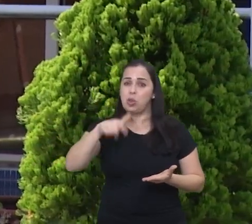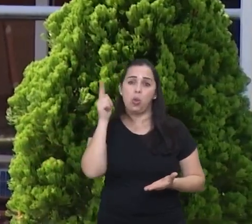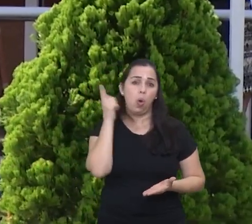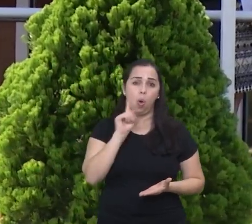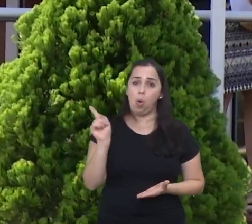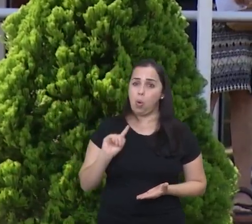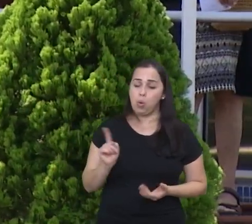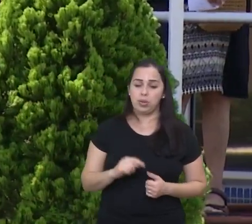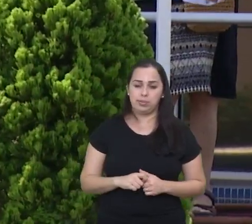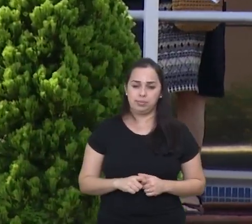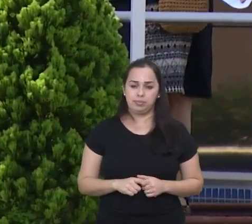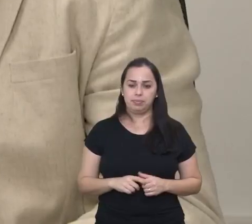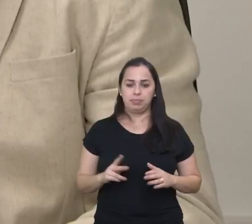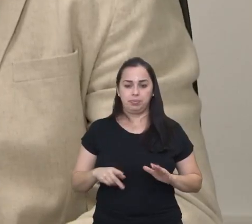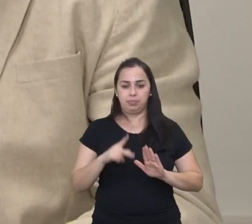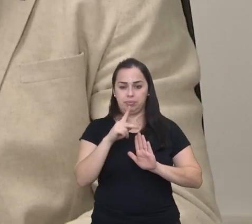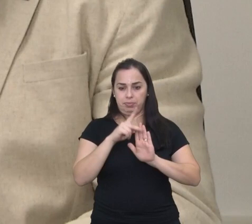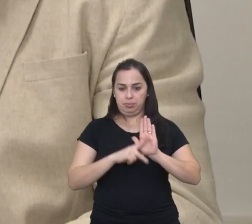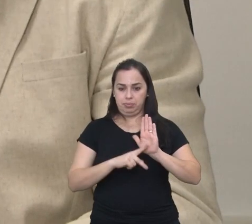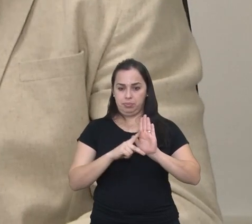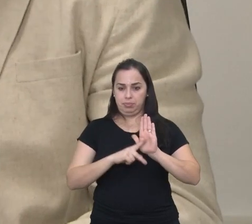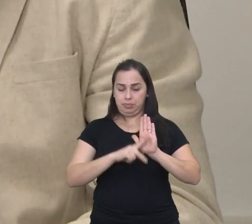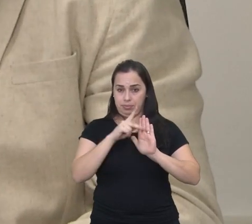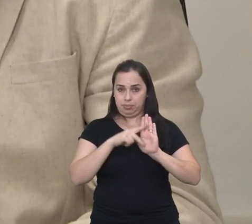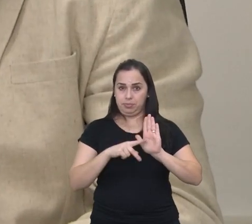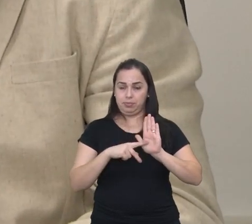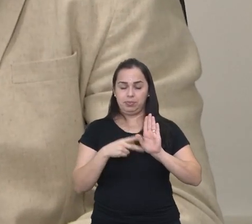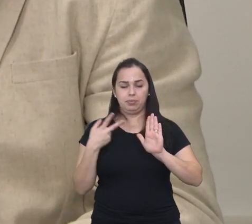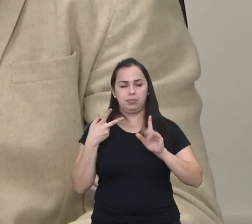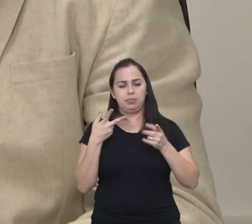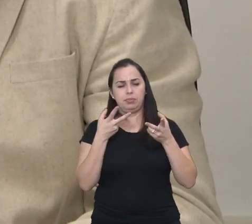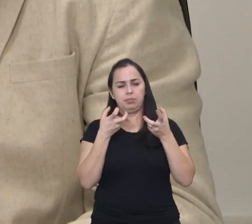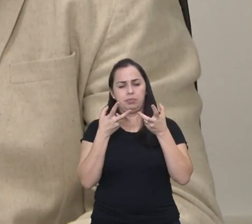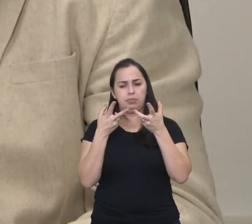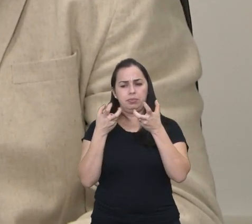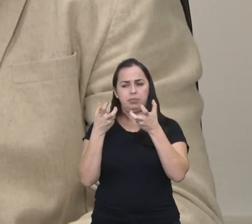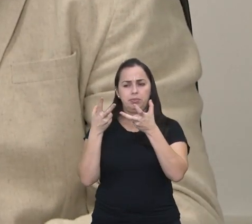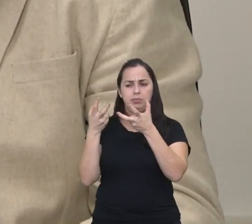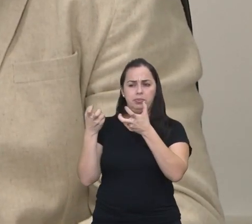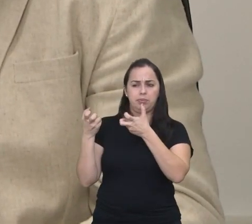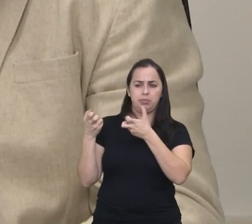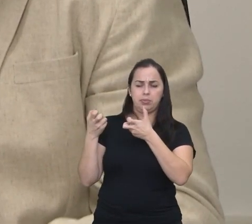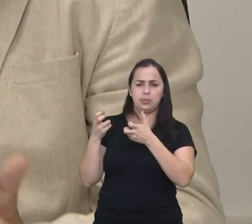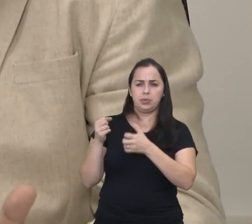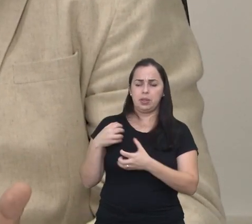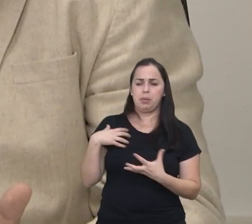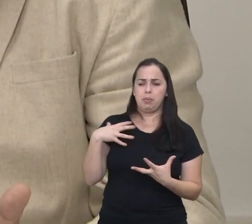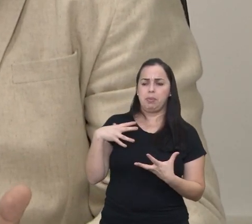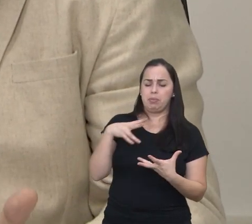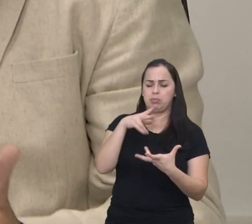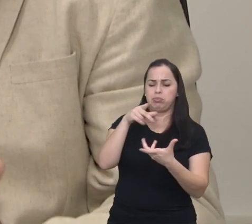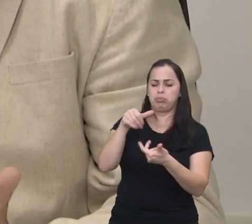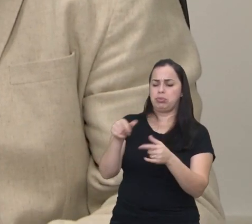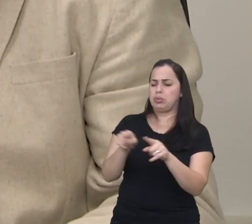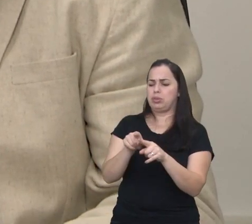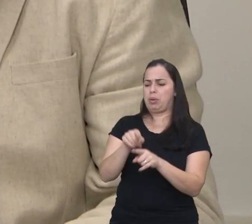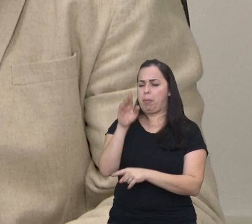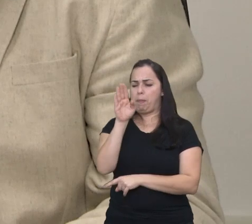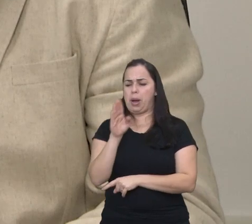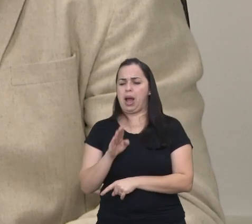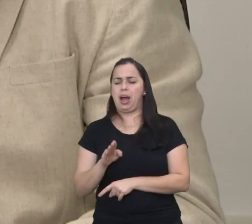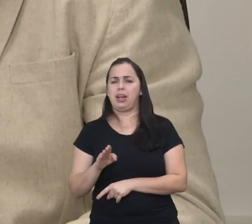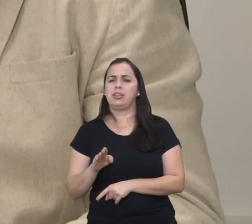para uma unidade de saúde. Esse projeto surgiu através da nossa percepção daquilo que o mundo passou, né? O país, São José dos Campos